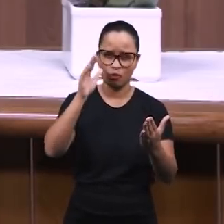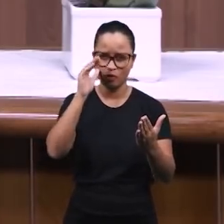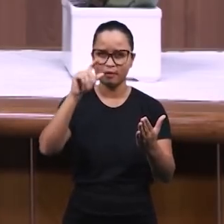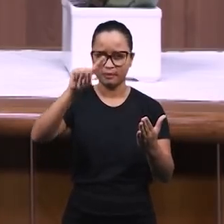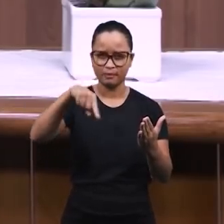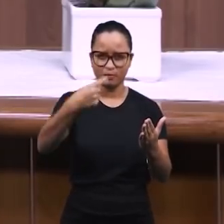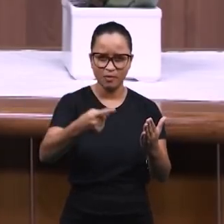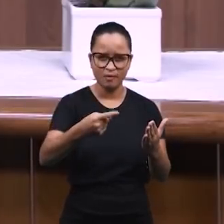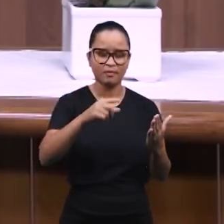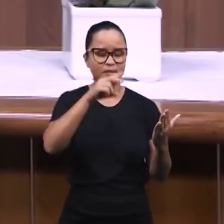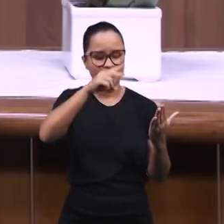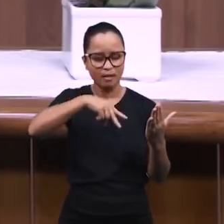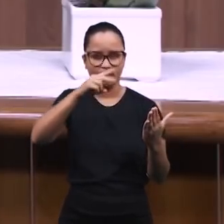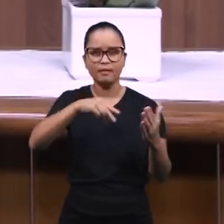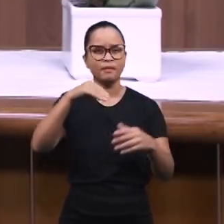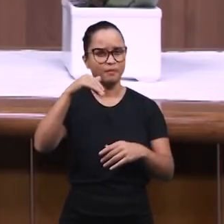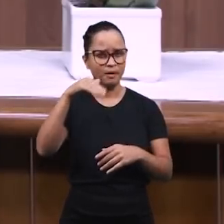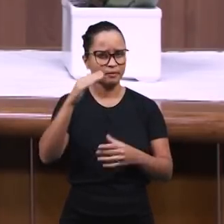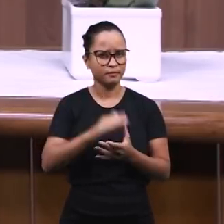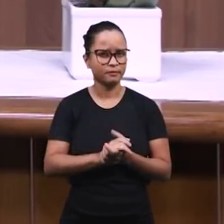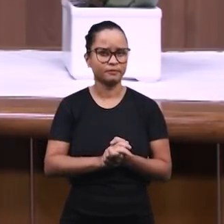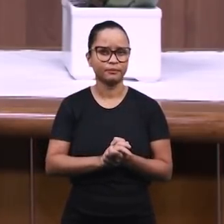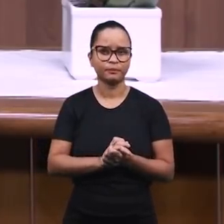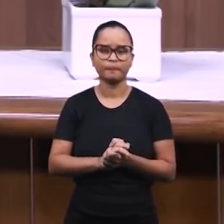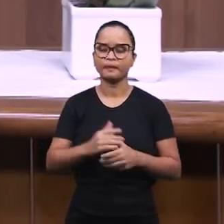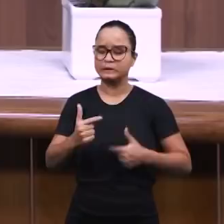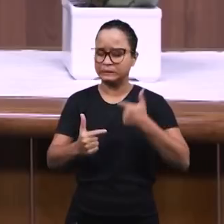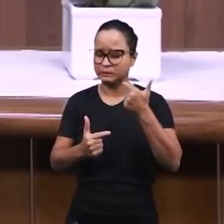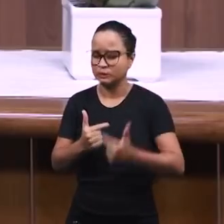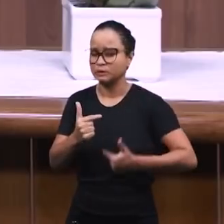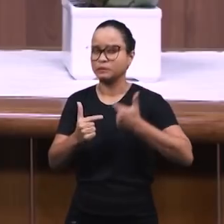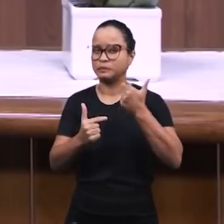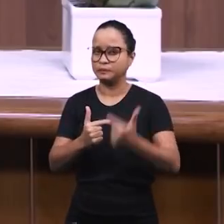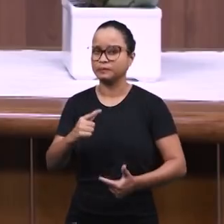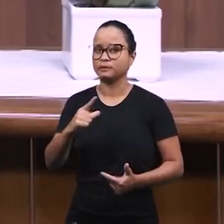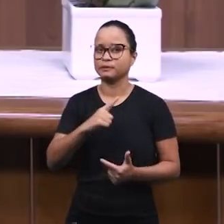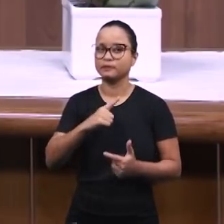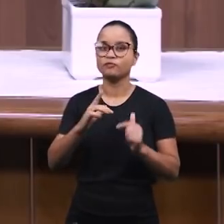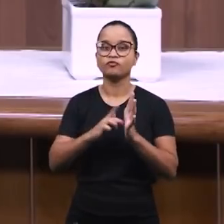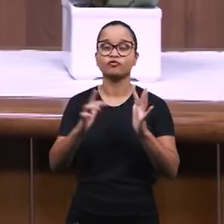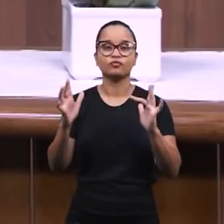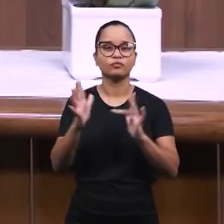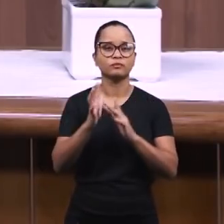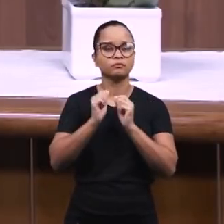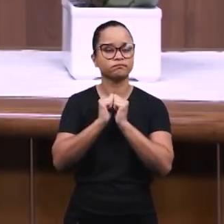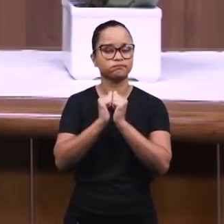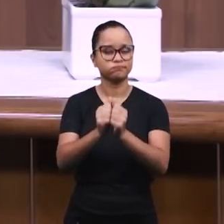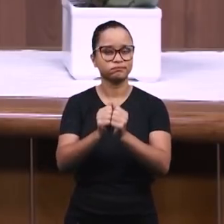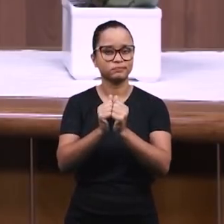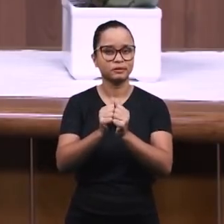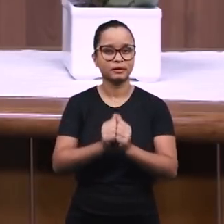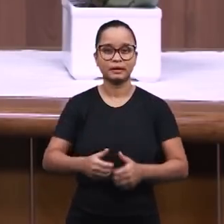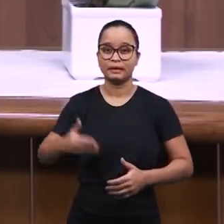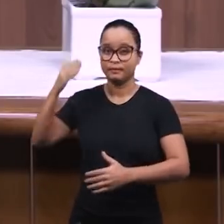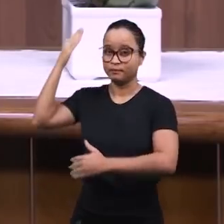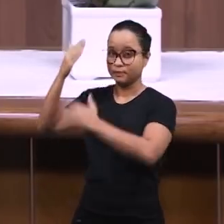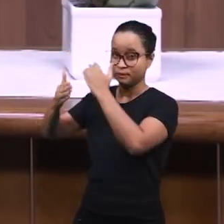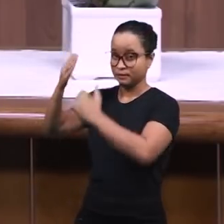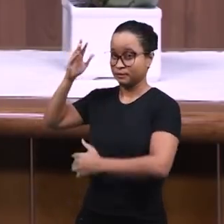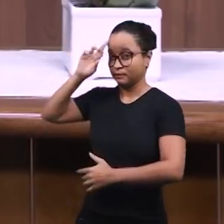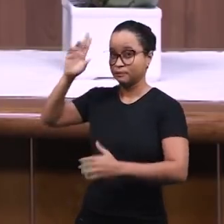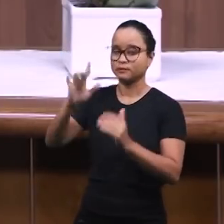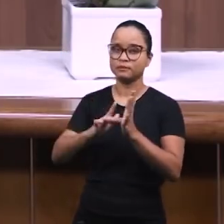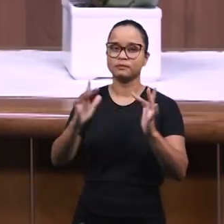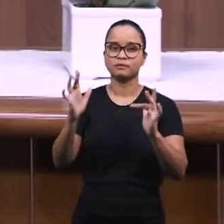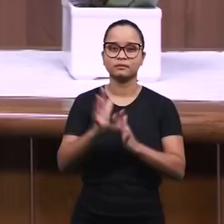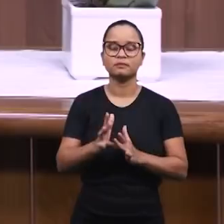você tiver curiosidade, você pode ler. Mesmo quando as lutas se levantam, o Senhor Jesus está presente e a sua